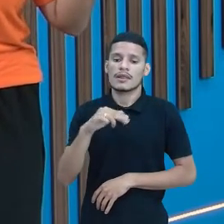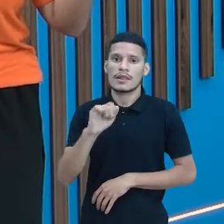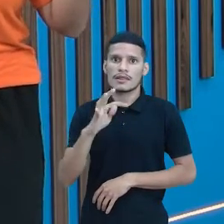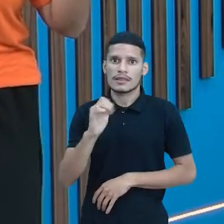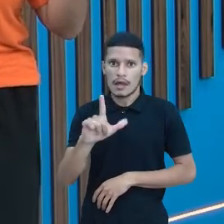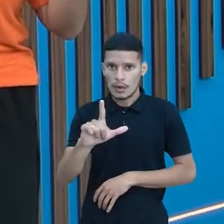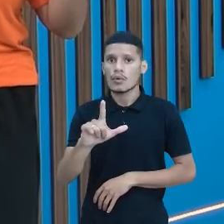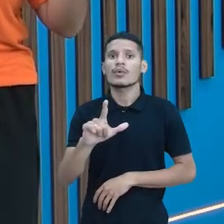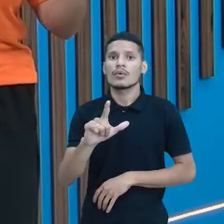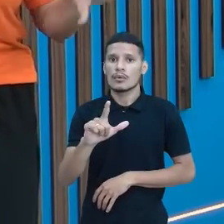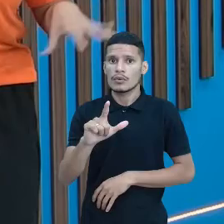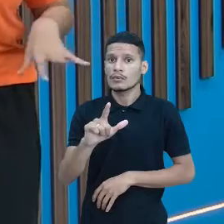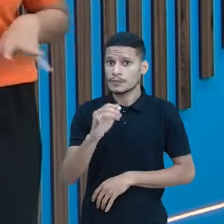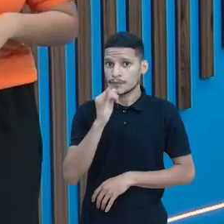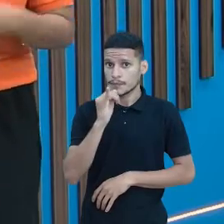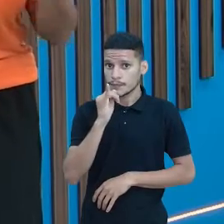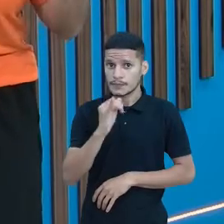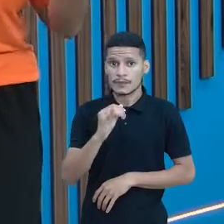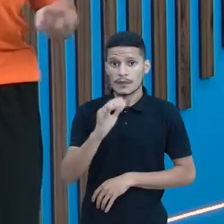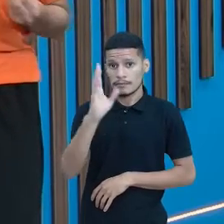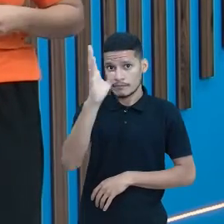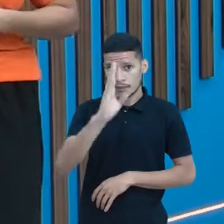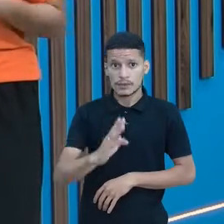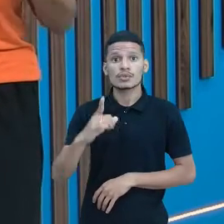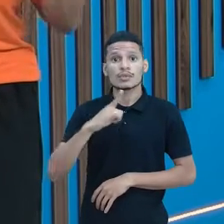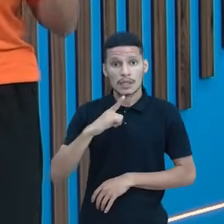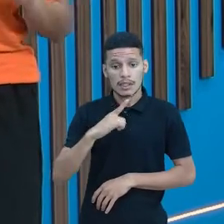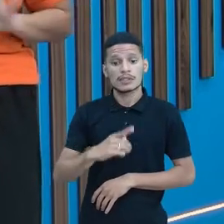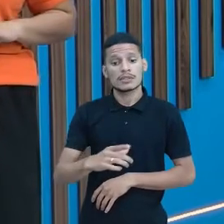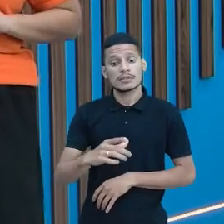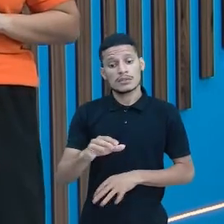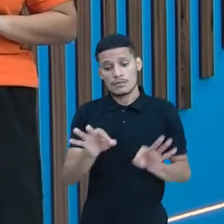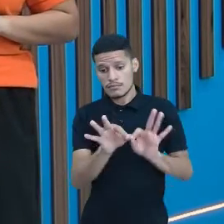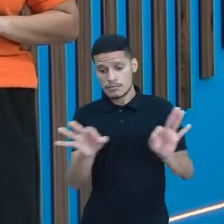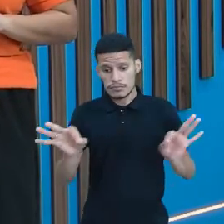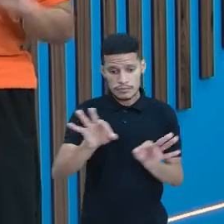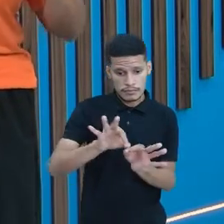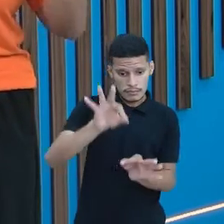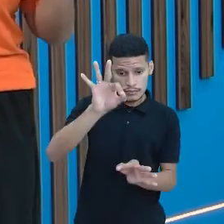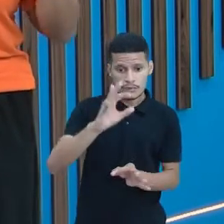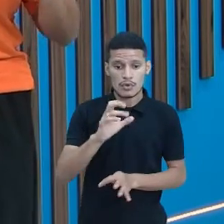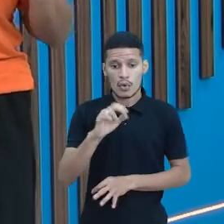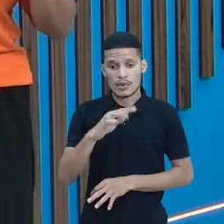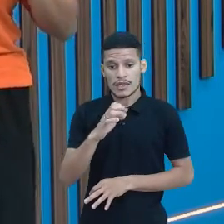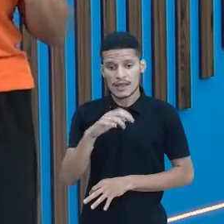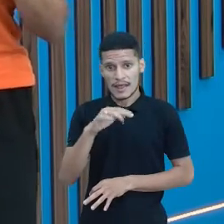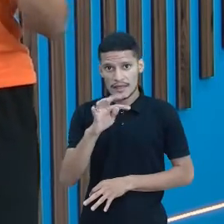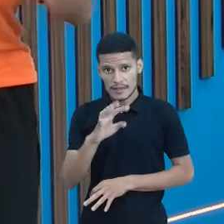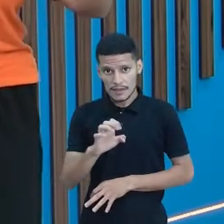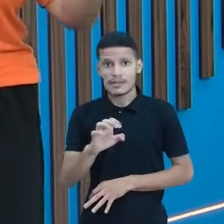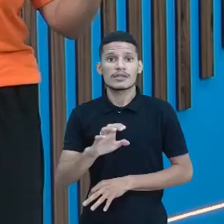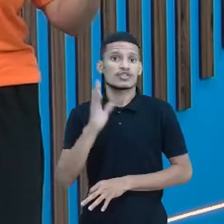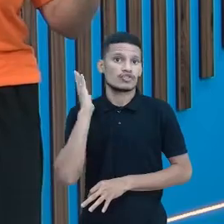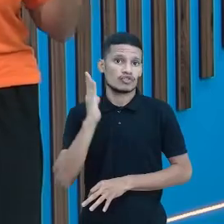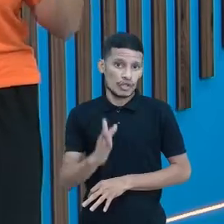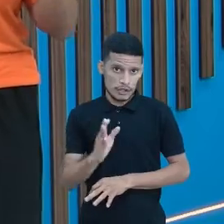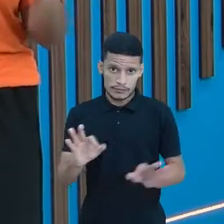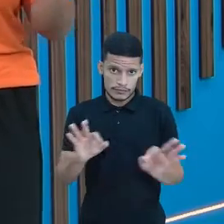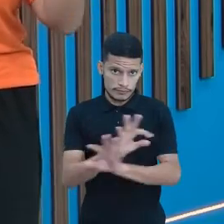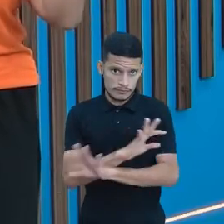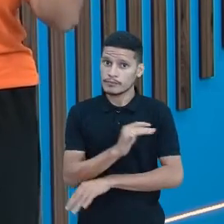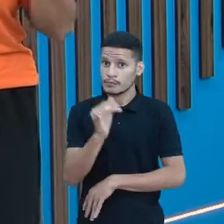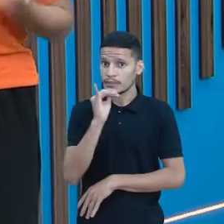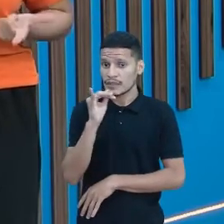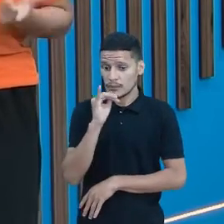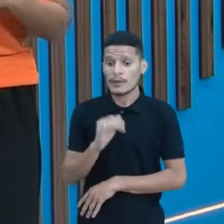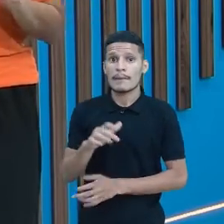tipo, o Brasil tem tamanho suficiente para se configurar como um continente em si. Para vocês terem uma noção, Pernambuco é do mesmo tamanho